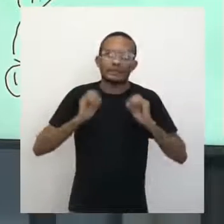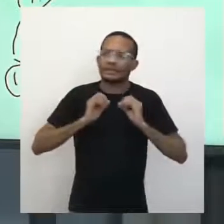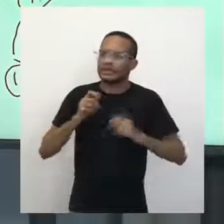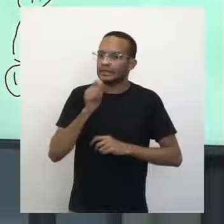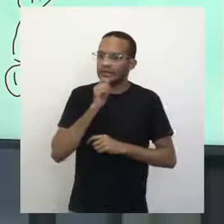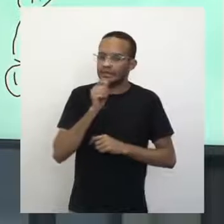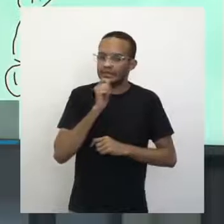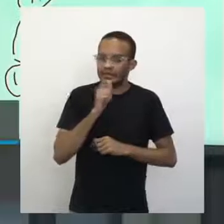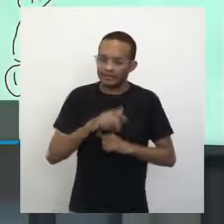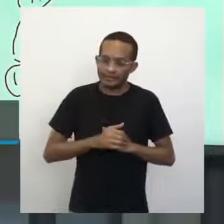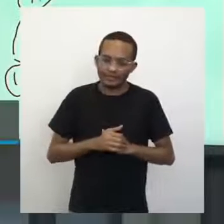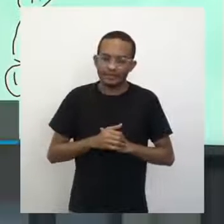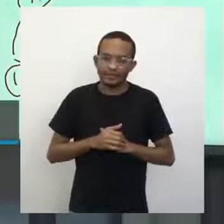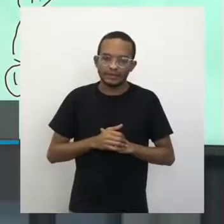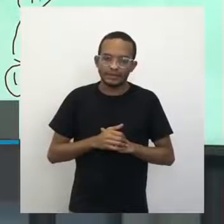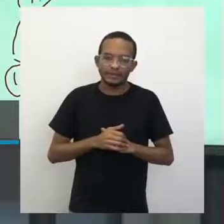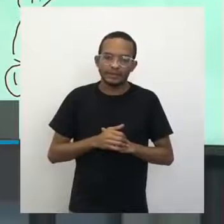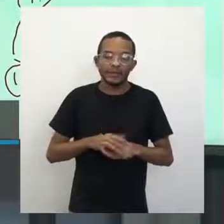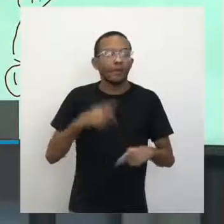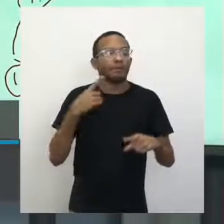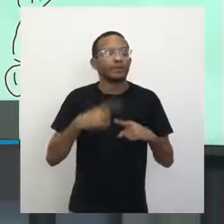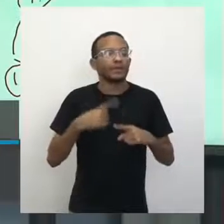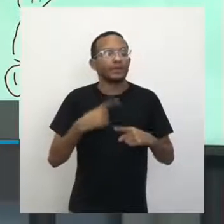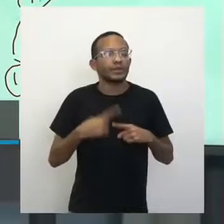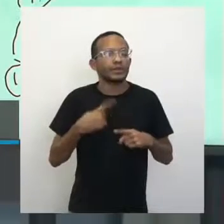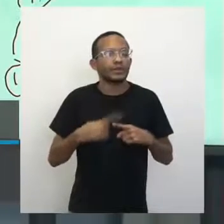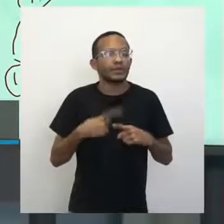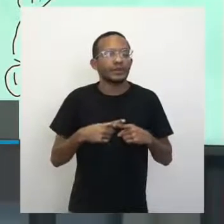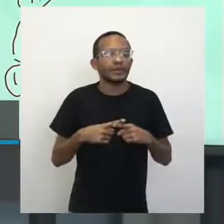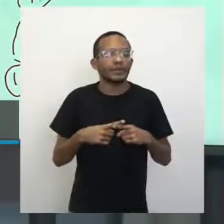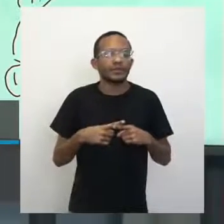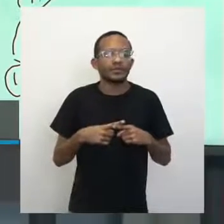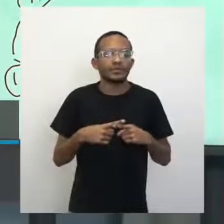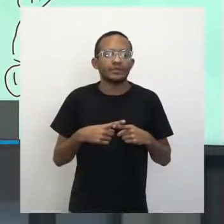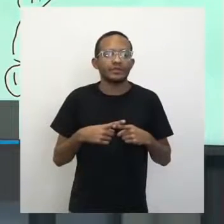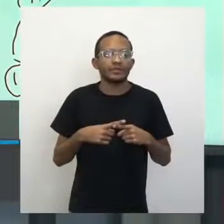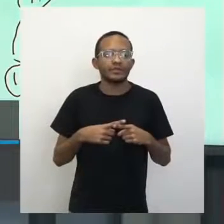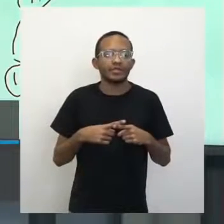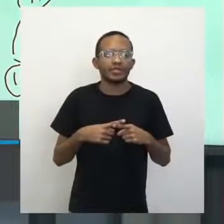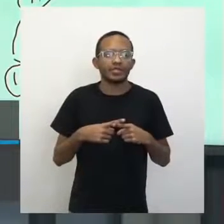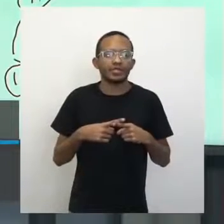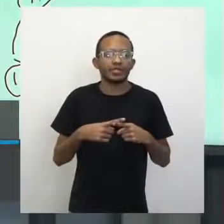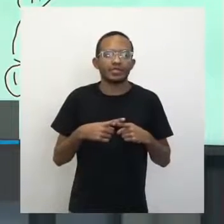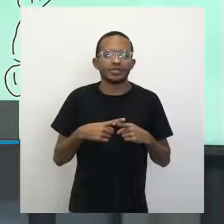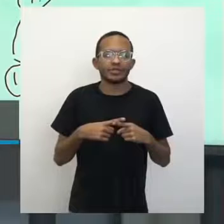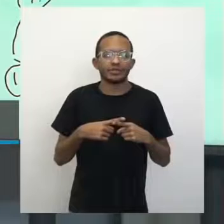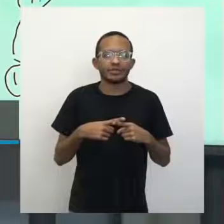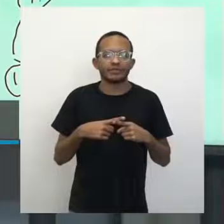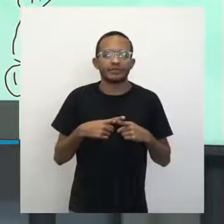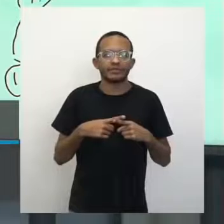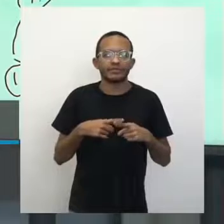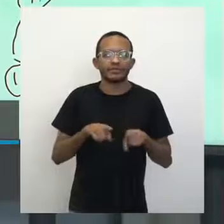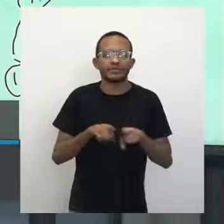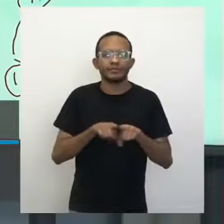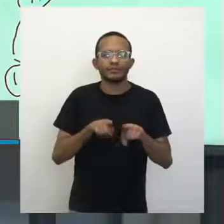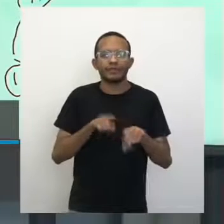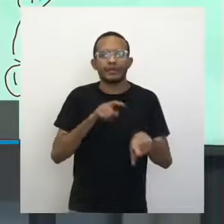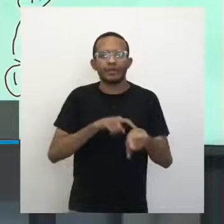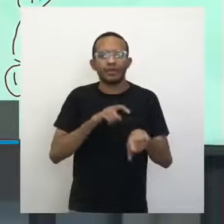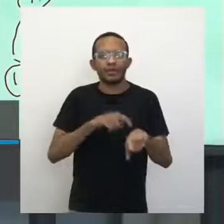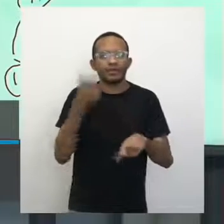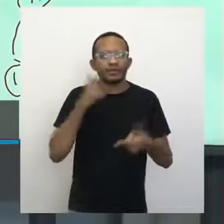só 23 cromossomos sozinhos. Por quê? Sempre metade desses pares vem da mãe e metade vem do pai. E na hora de